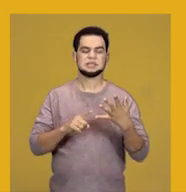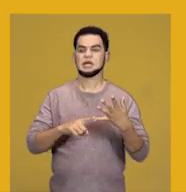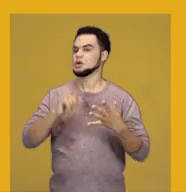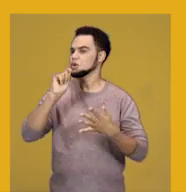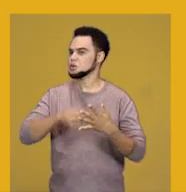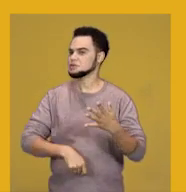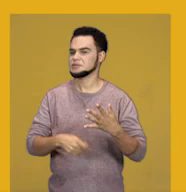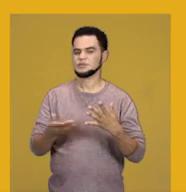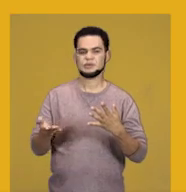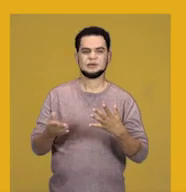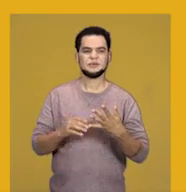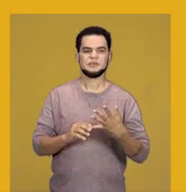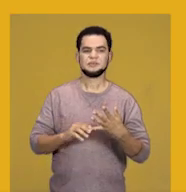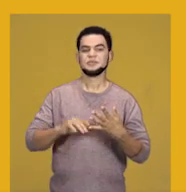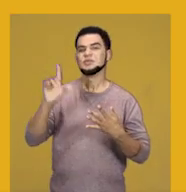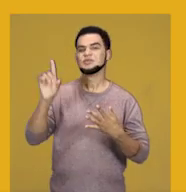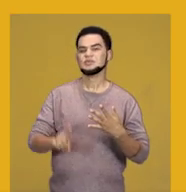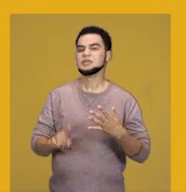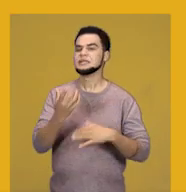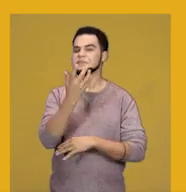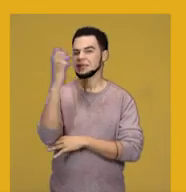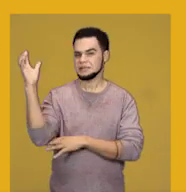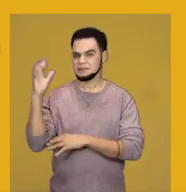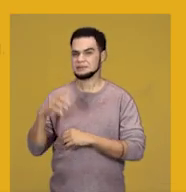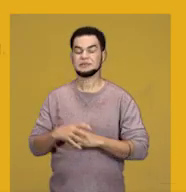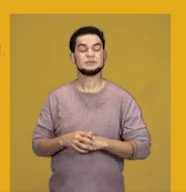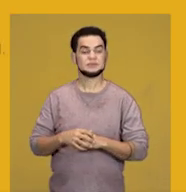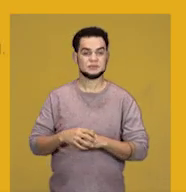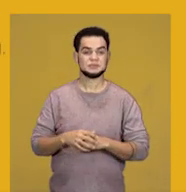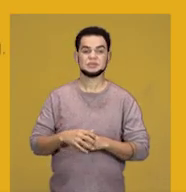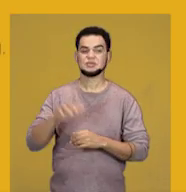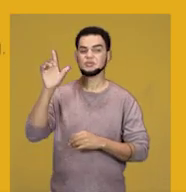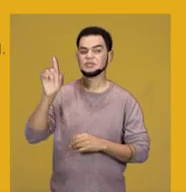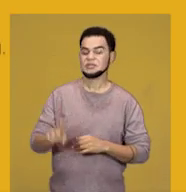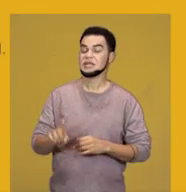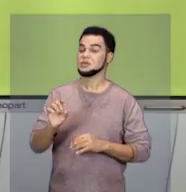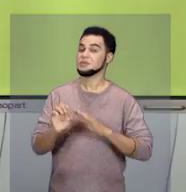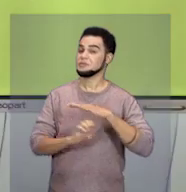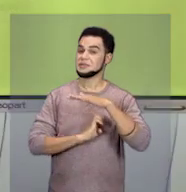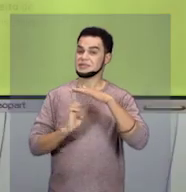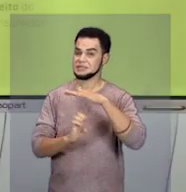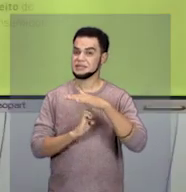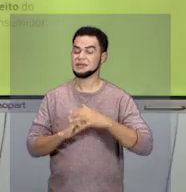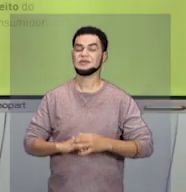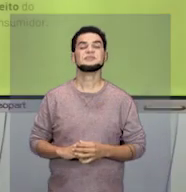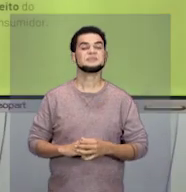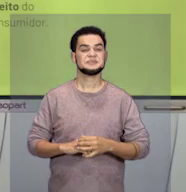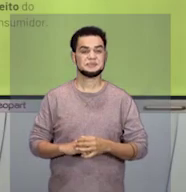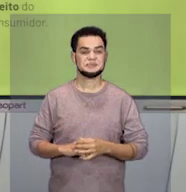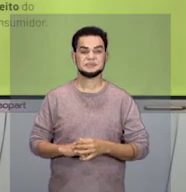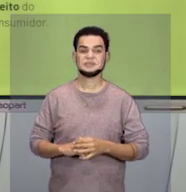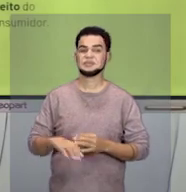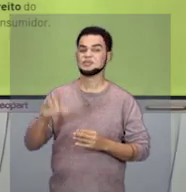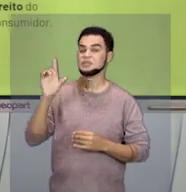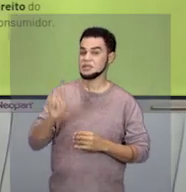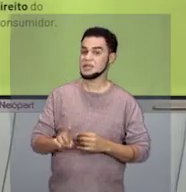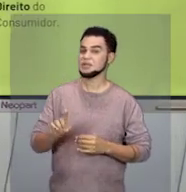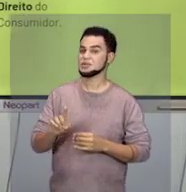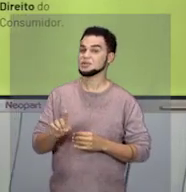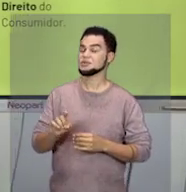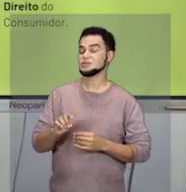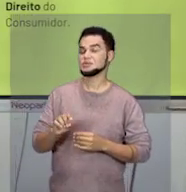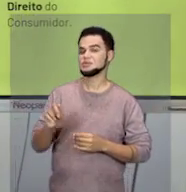contratual, direito ambiental, direito empresarial, direito do